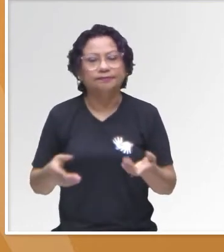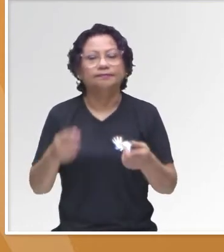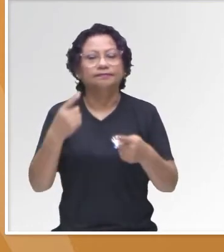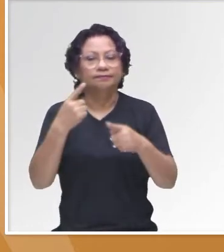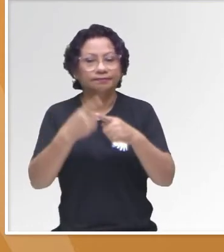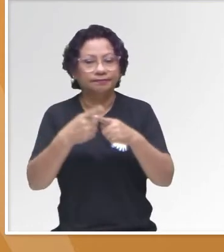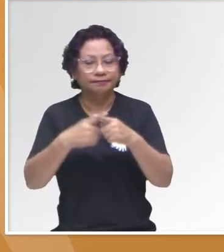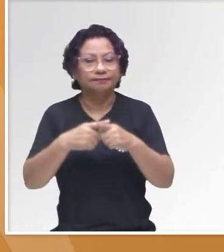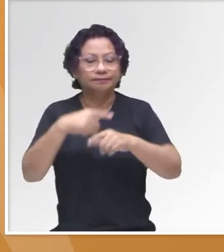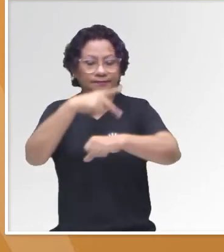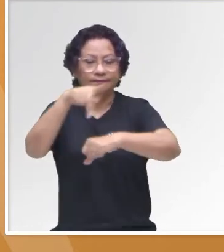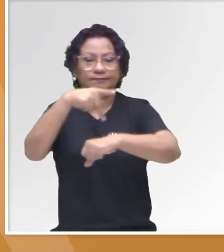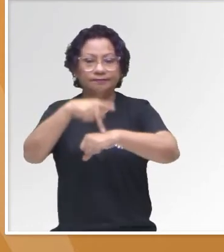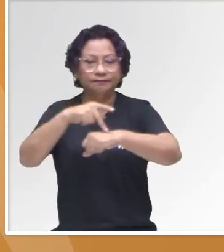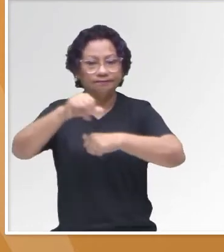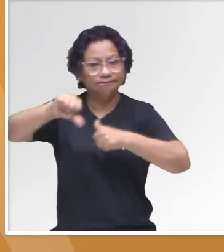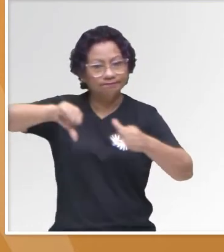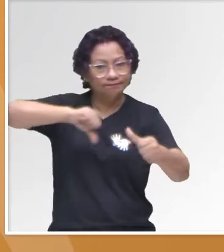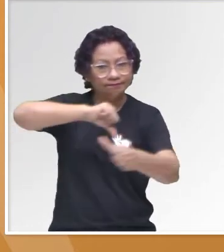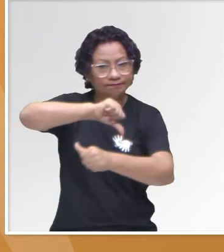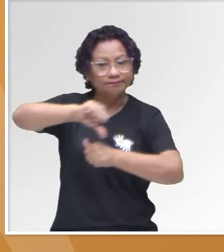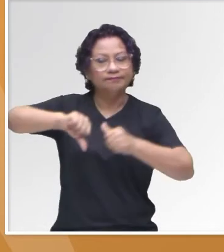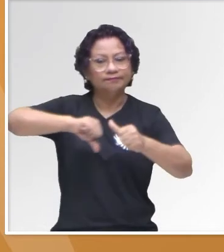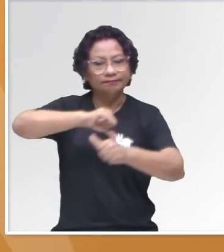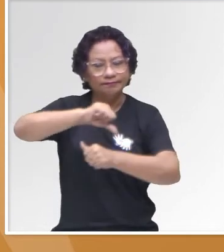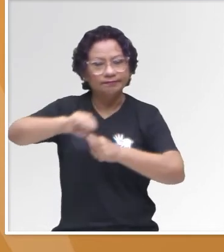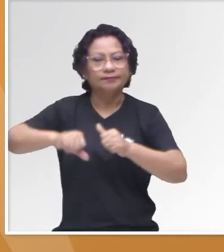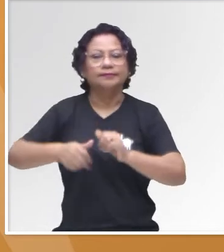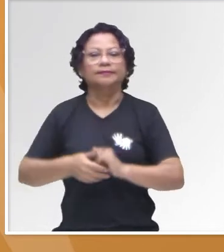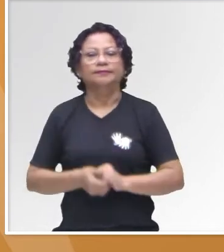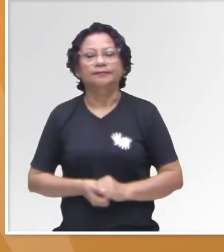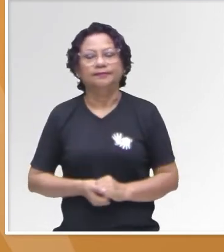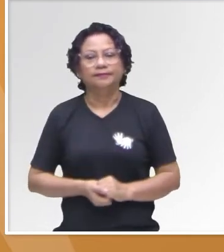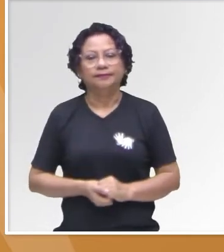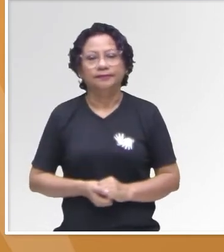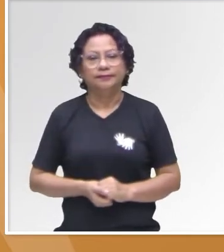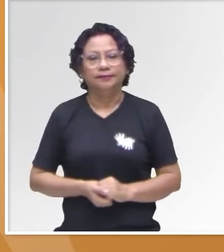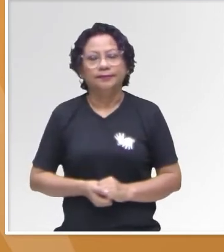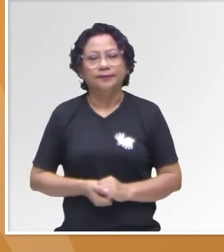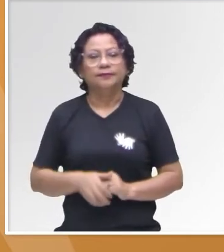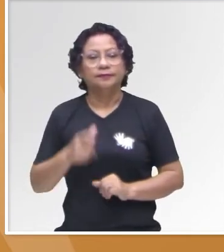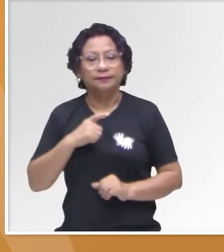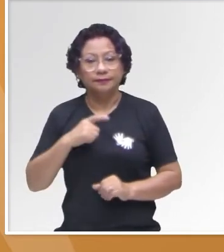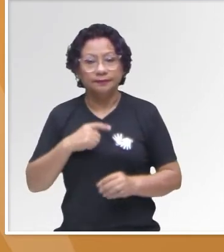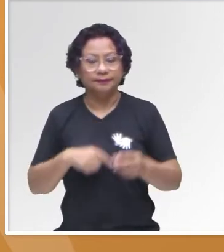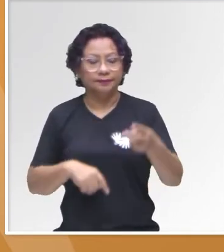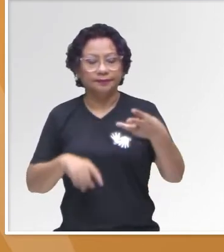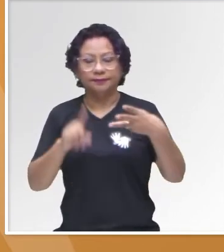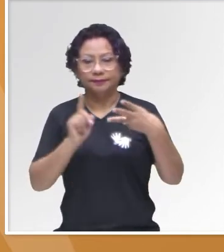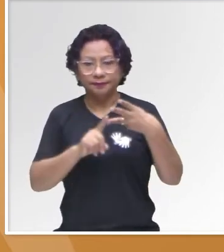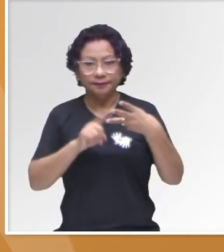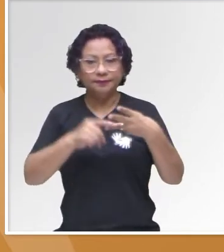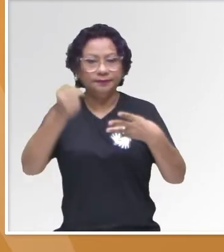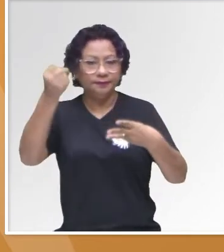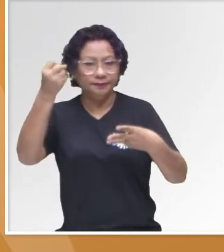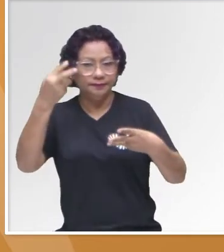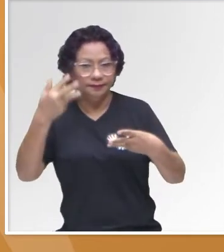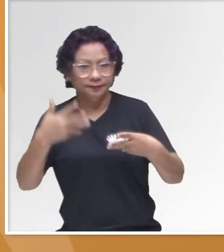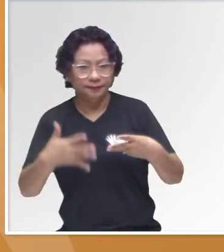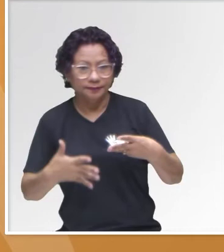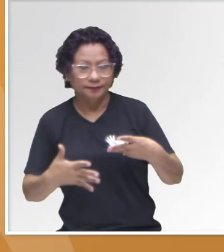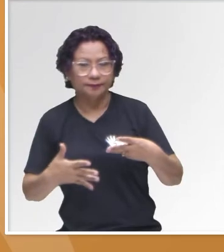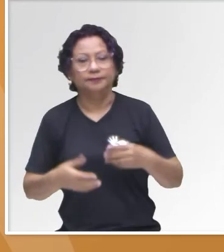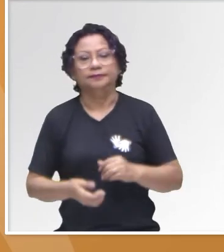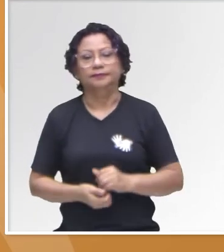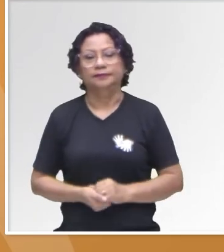economicamente, está mudando aí de situação, né? Aí nós temos o terceiro ponto, Aí a gente vai falar, nesse terceiro ponto,